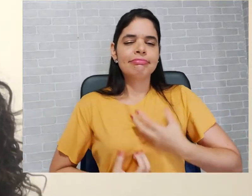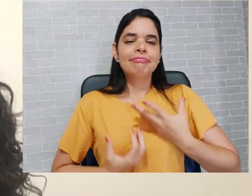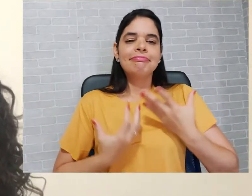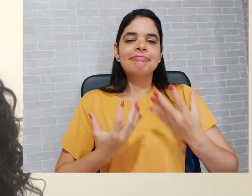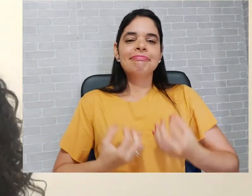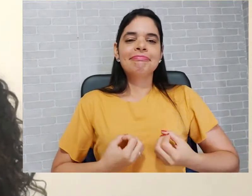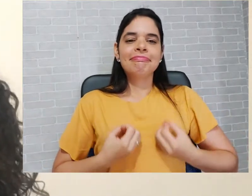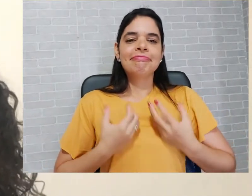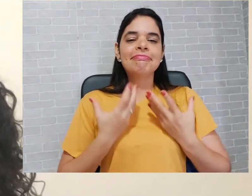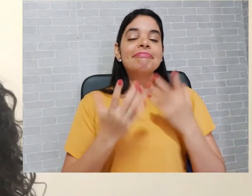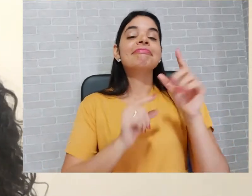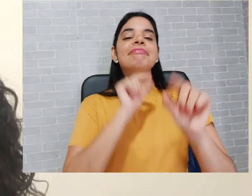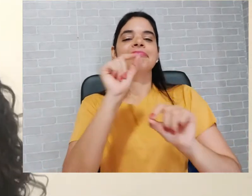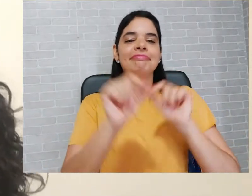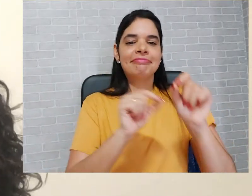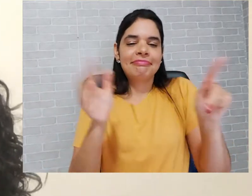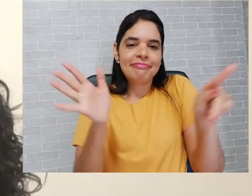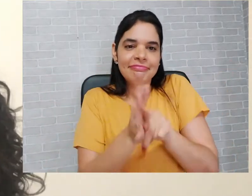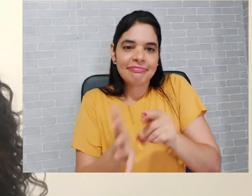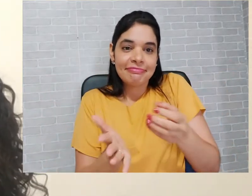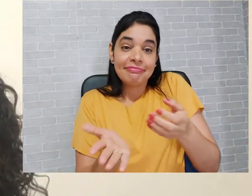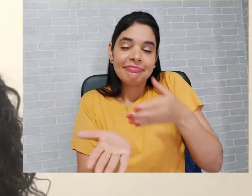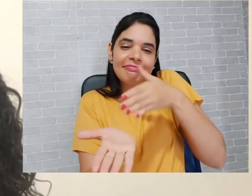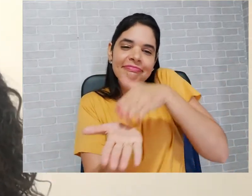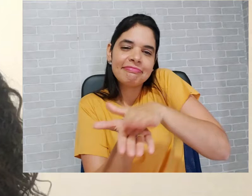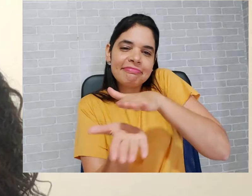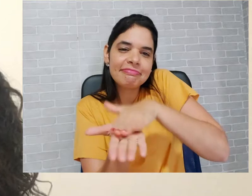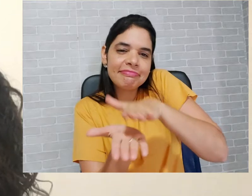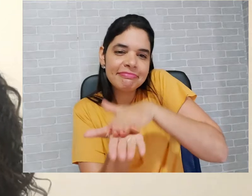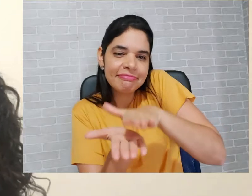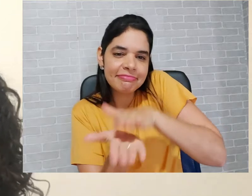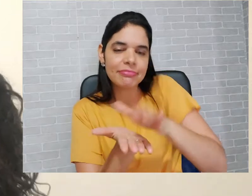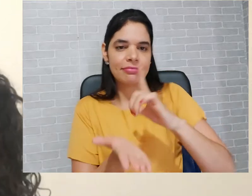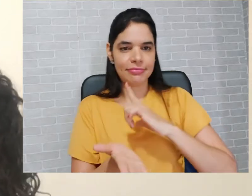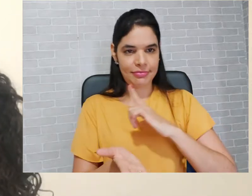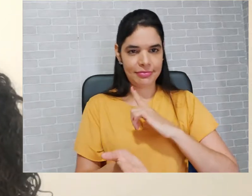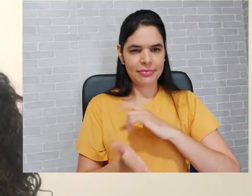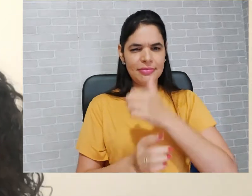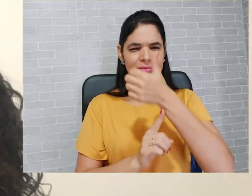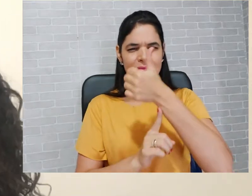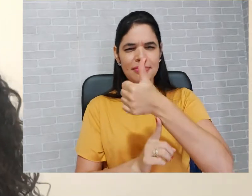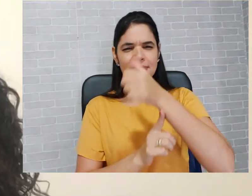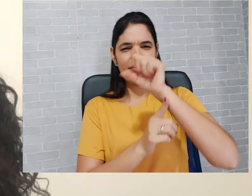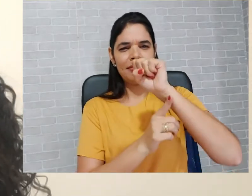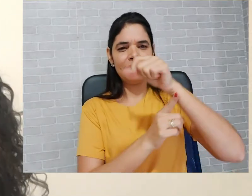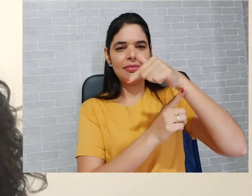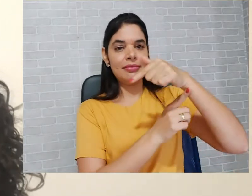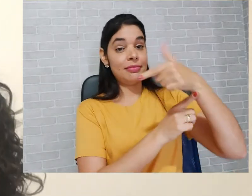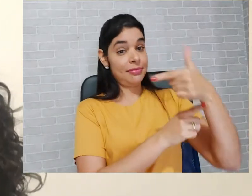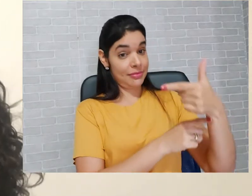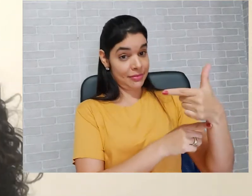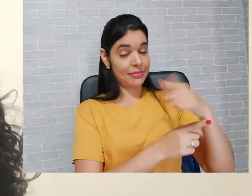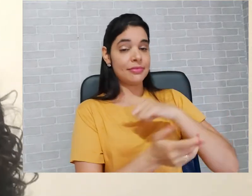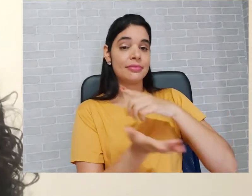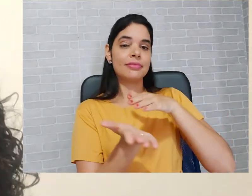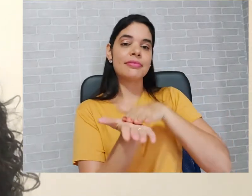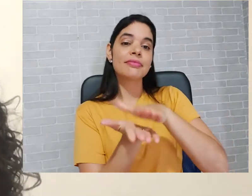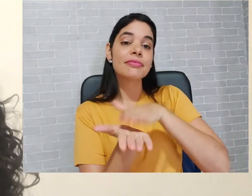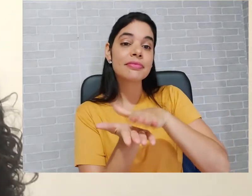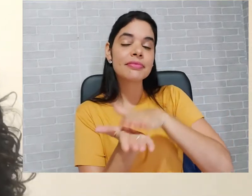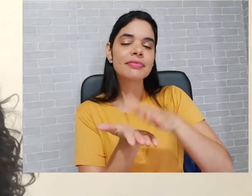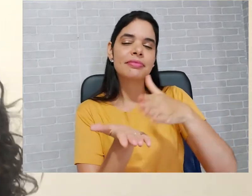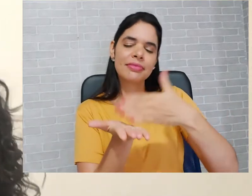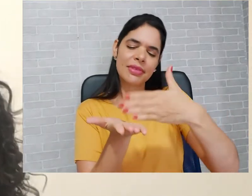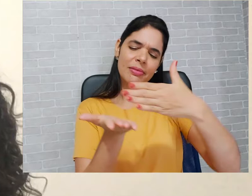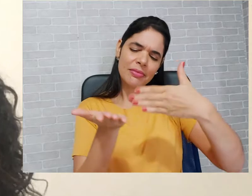se inspiraram nas fábulas de La Fontaine, né, em suas produções. Nós temos uma obra que data de 1872, né, e nessa obra